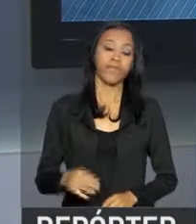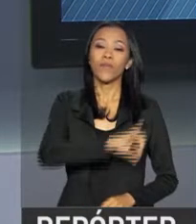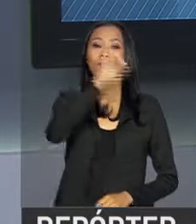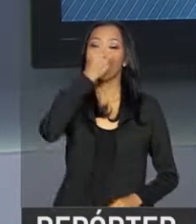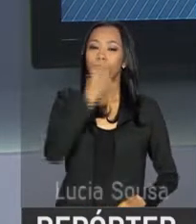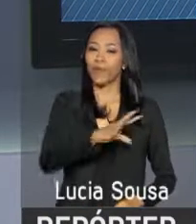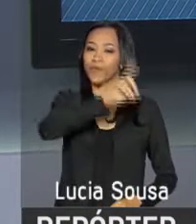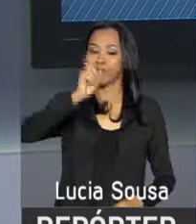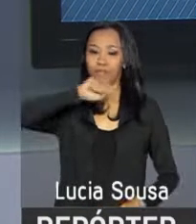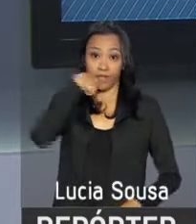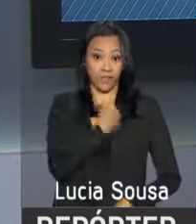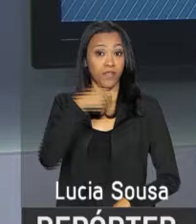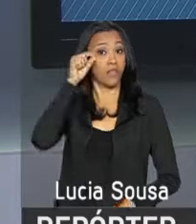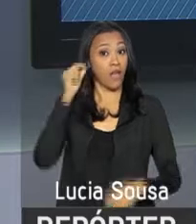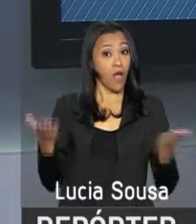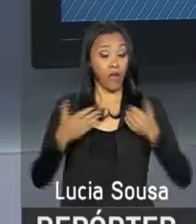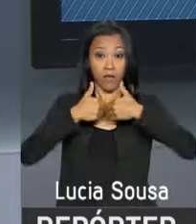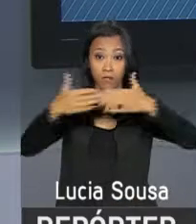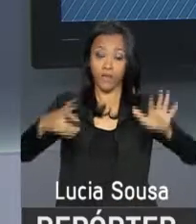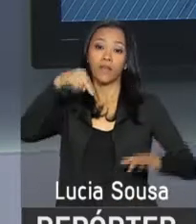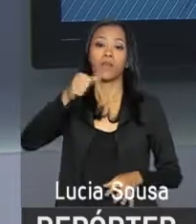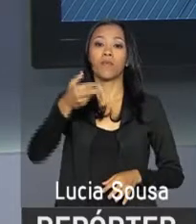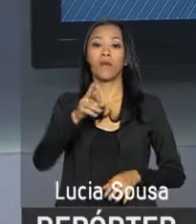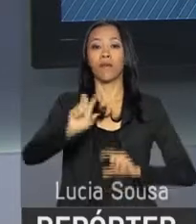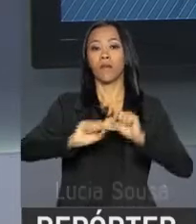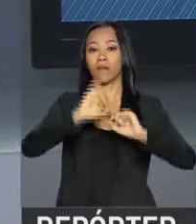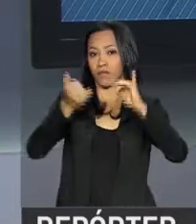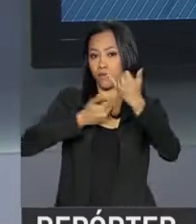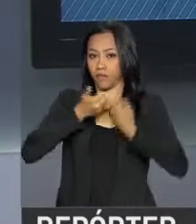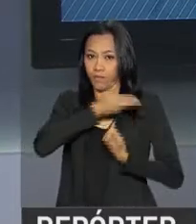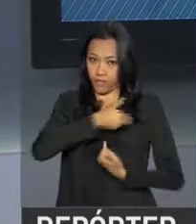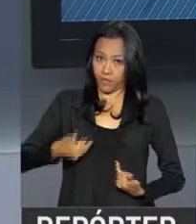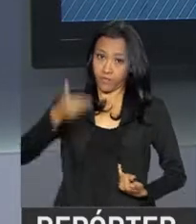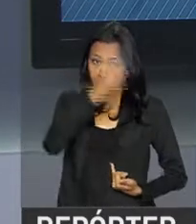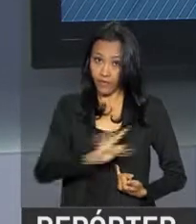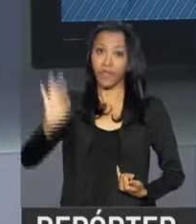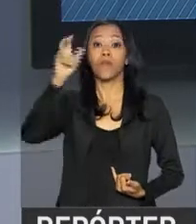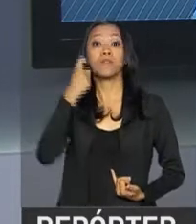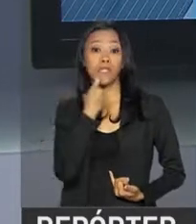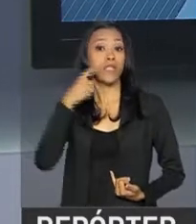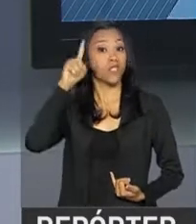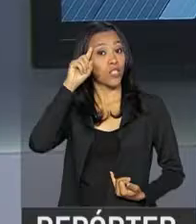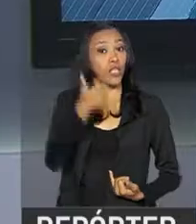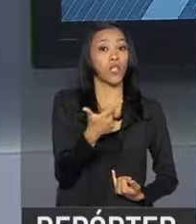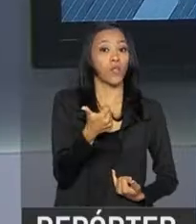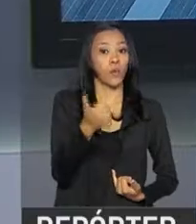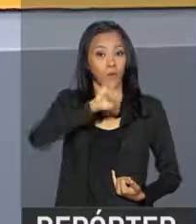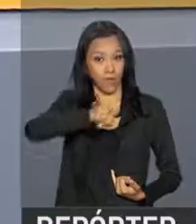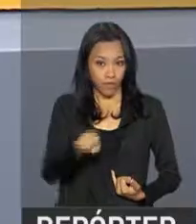Olá, bom dia. Eu sou Thaisa Dias e começa agora o Repórter NBR com as notícias do governo federal desta sexta-feira, 12 de